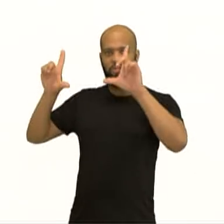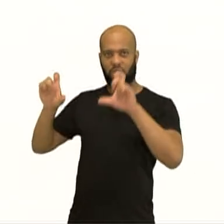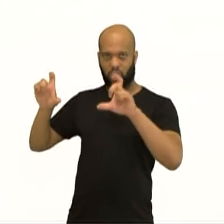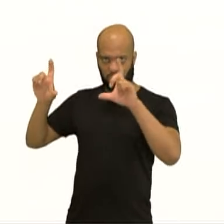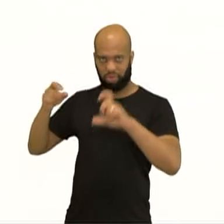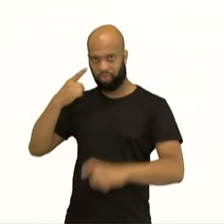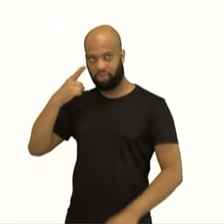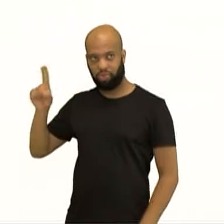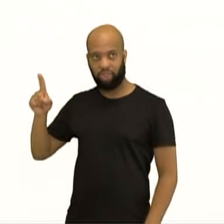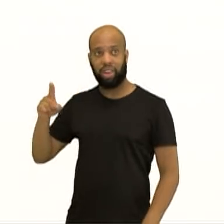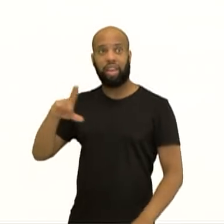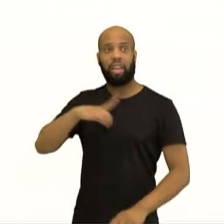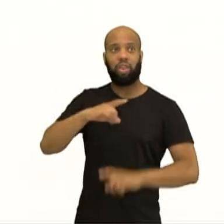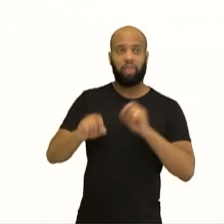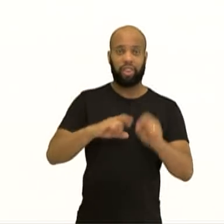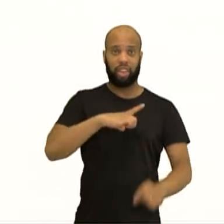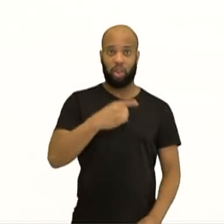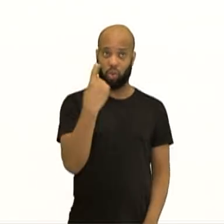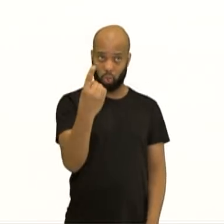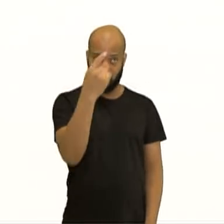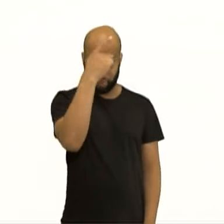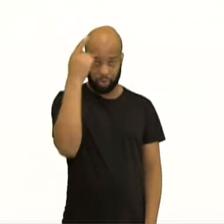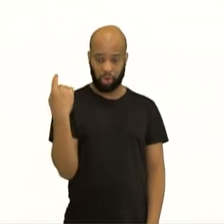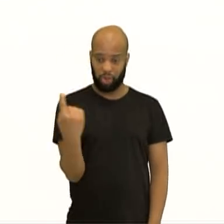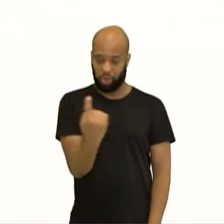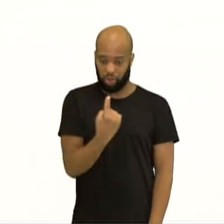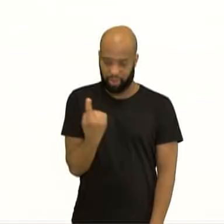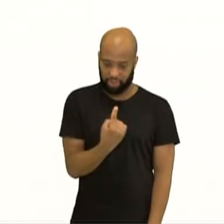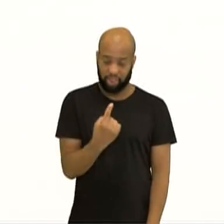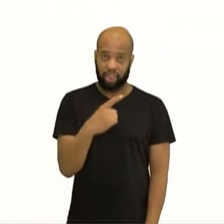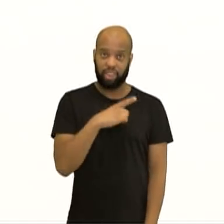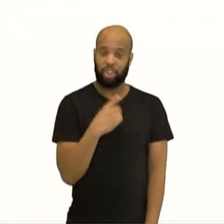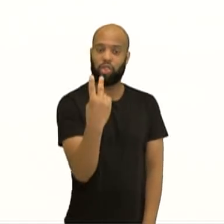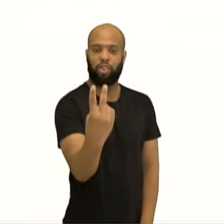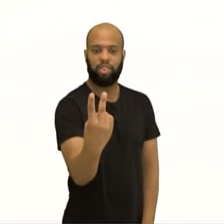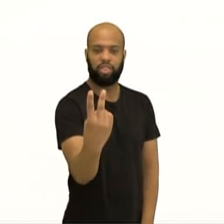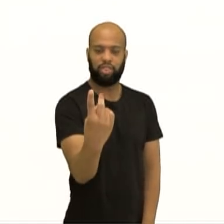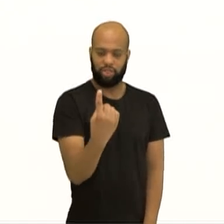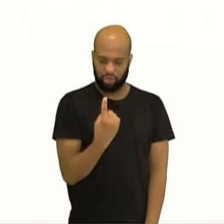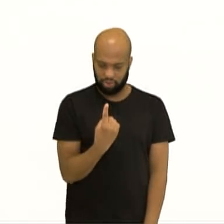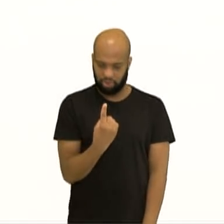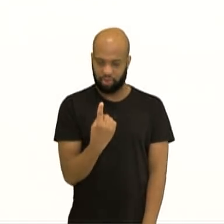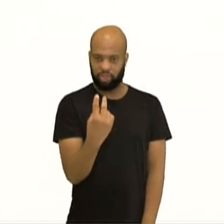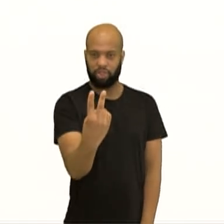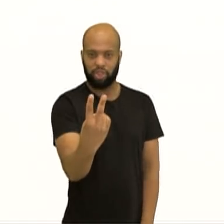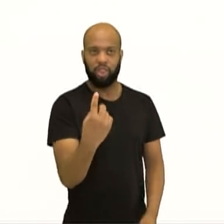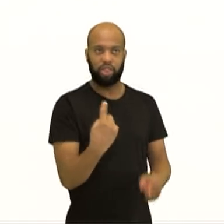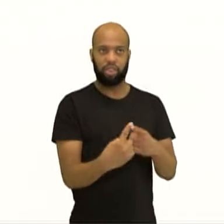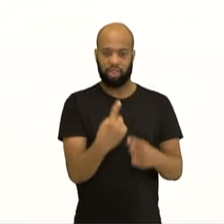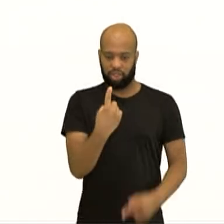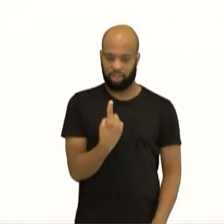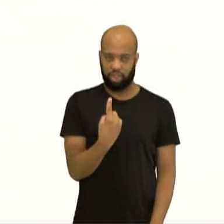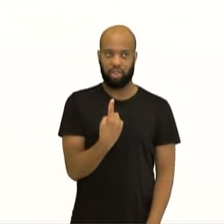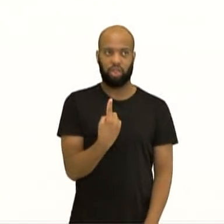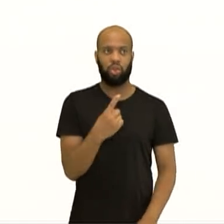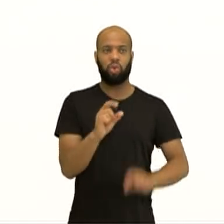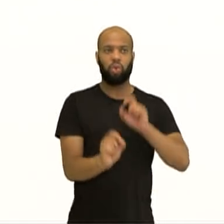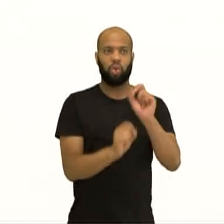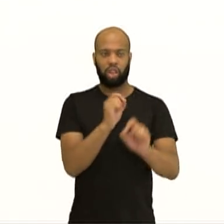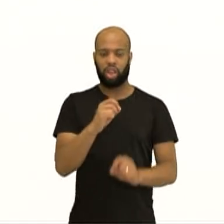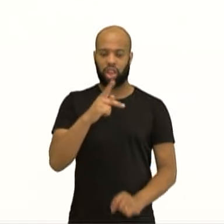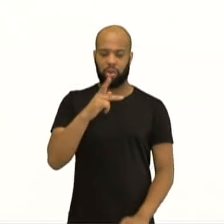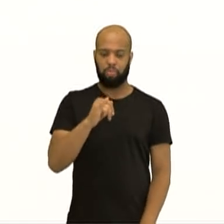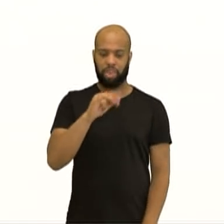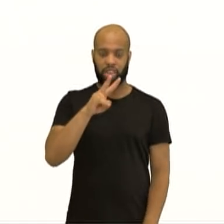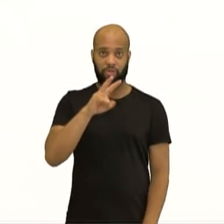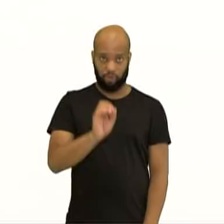noção de que tem um jogador aqui e dois aqui. Porque o terceiro, ele fica de pivô, tá?